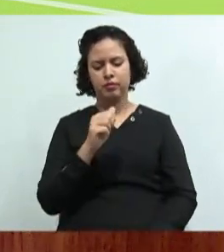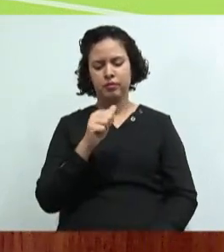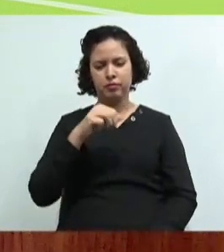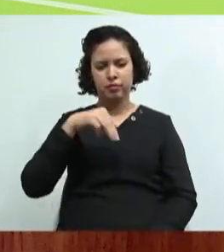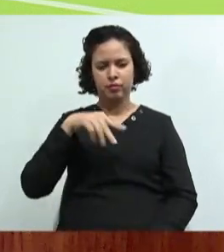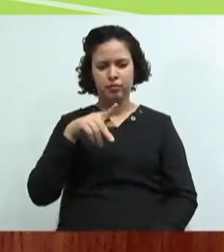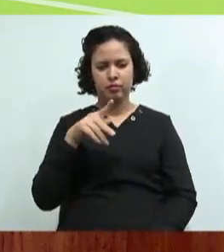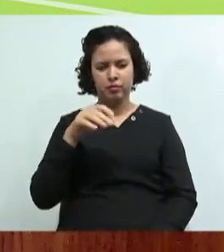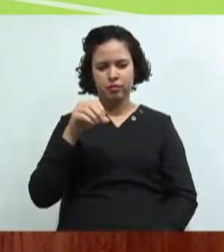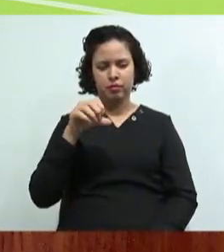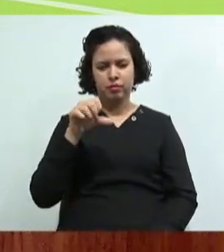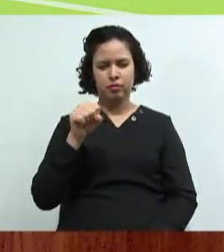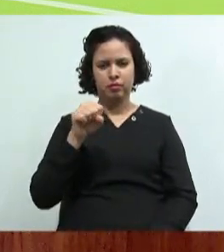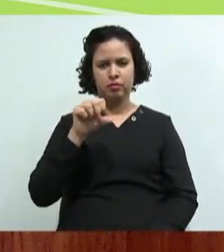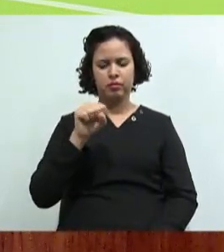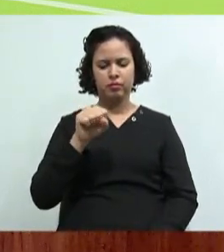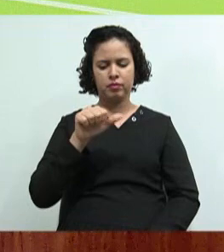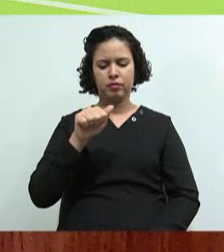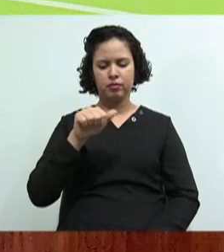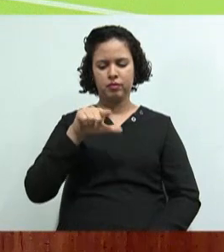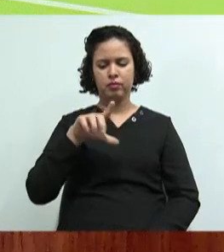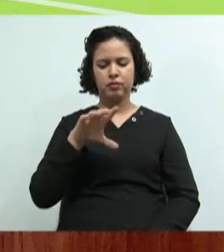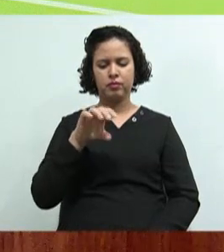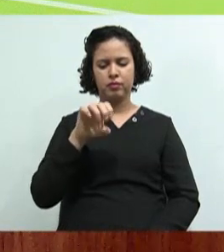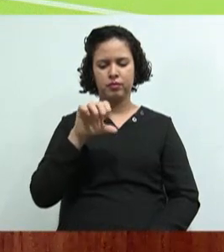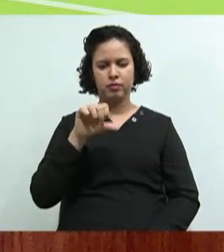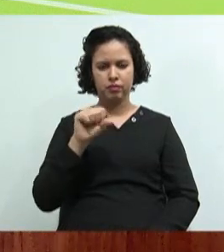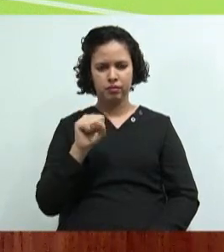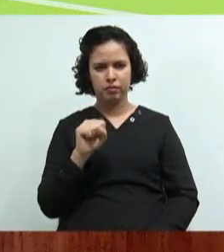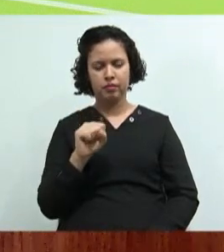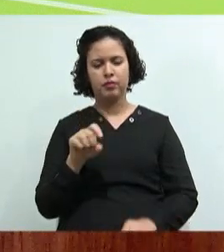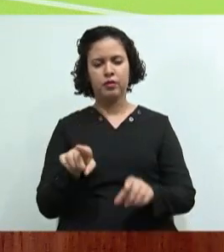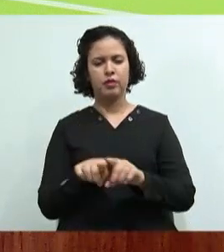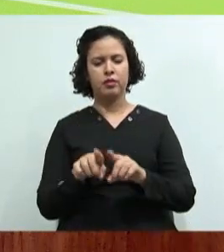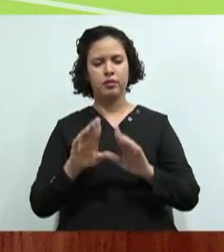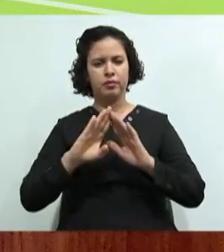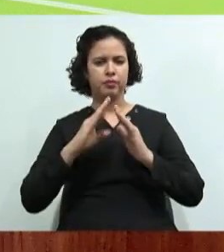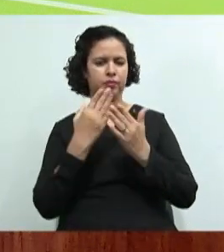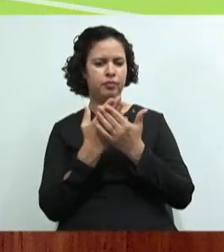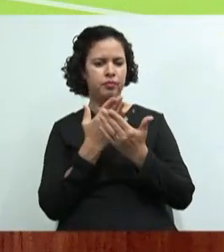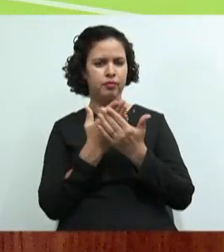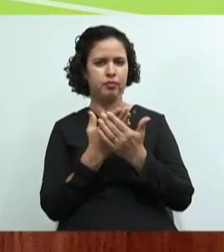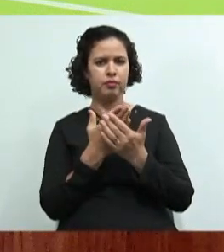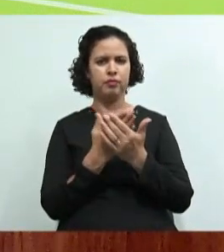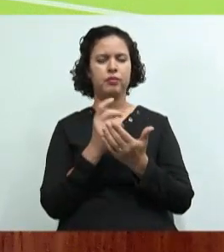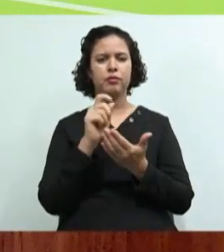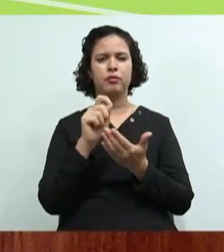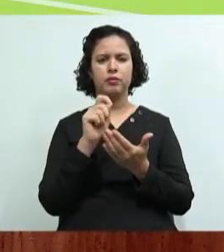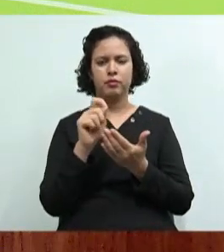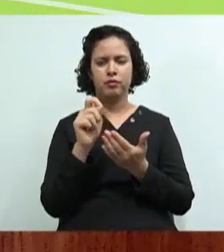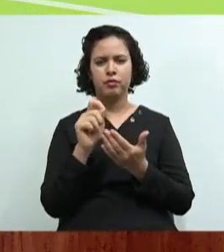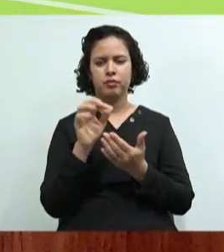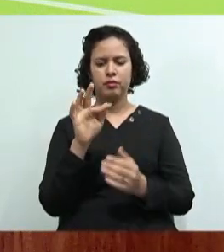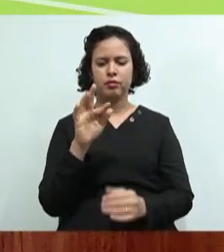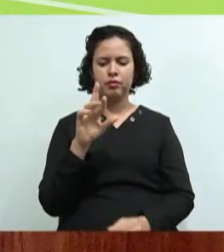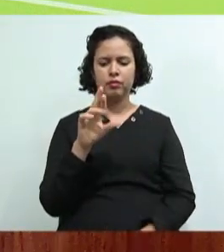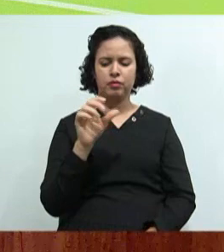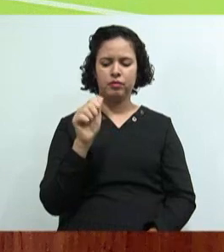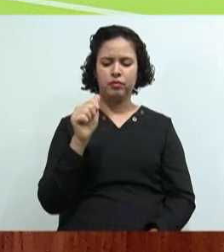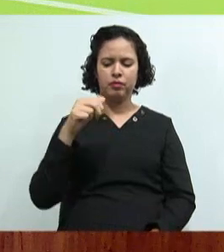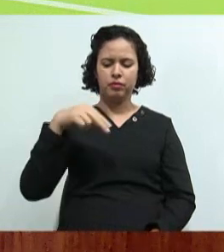participando. Recebemos algumas fotos também da escola Francisca Martendal e da escola Dona